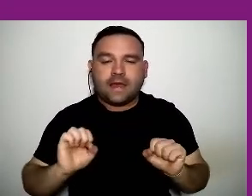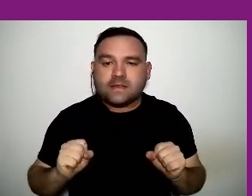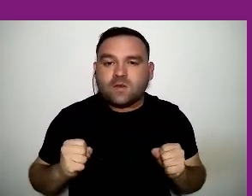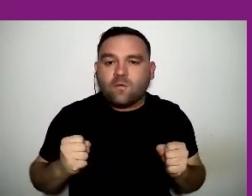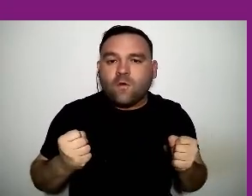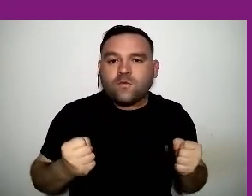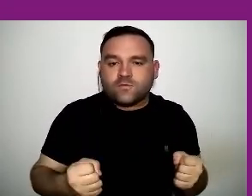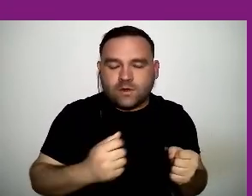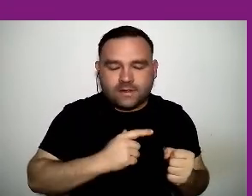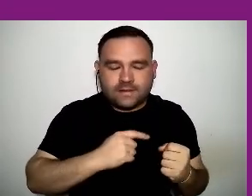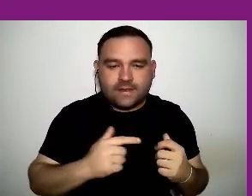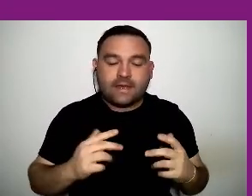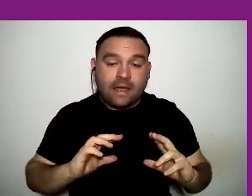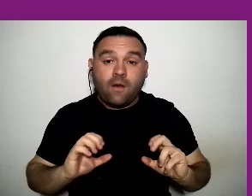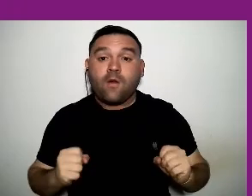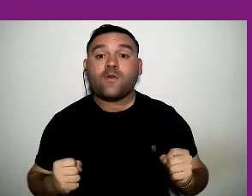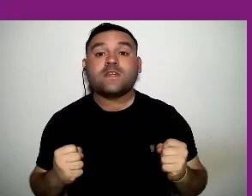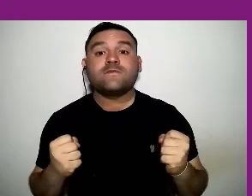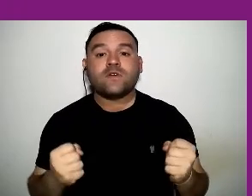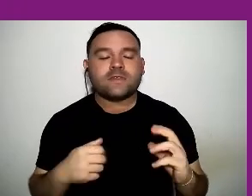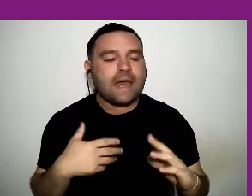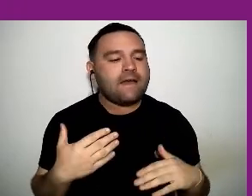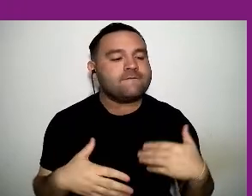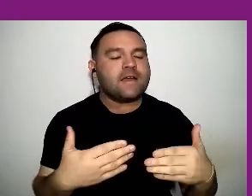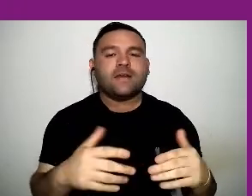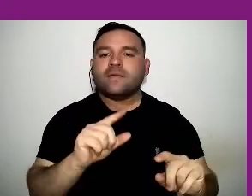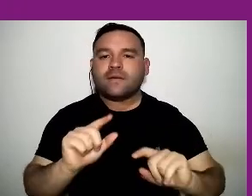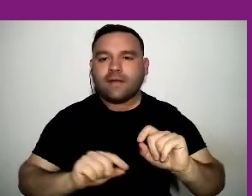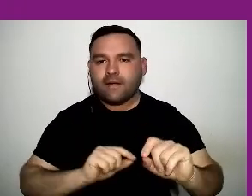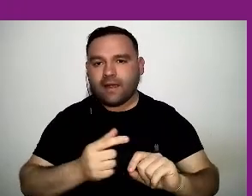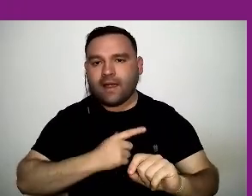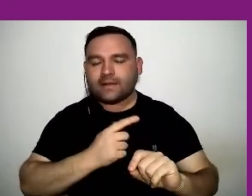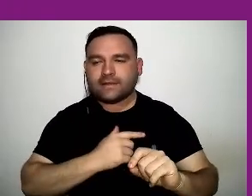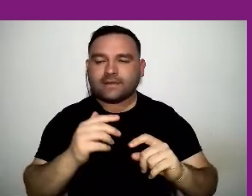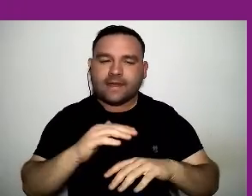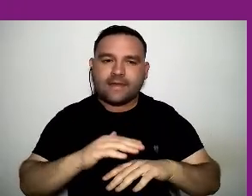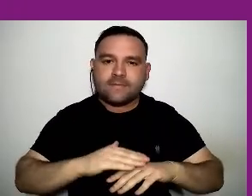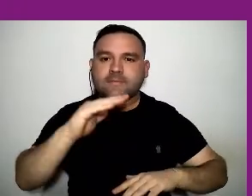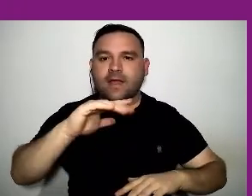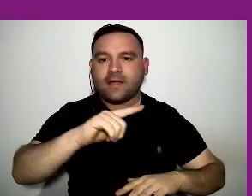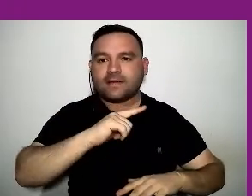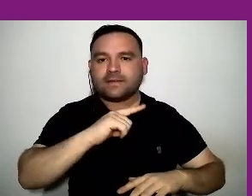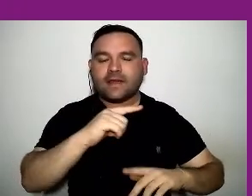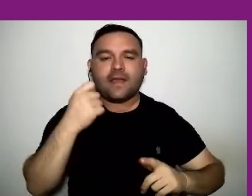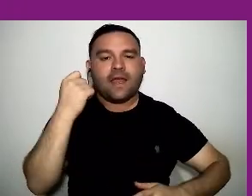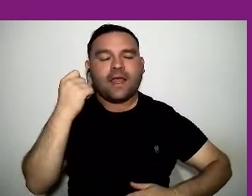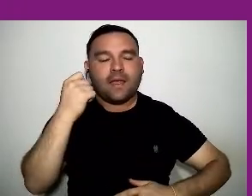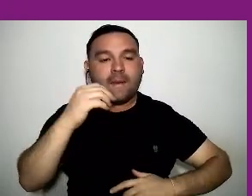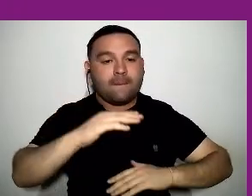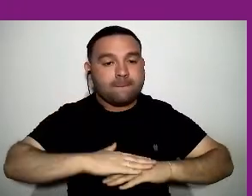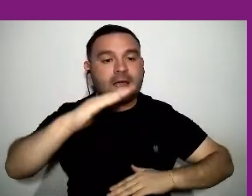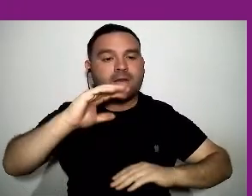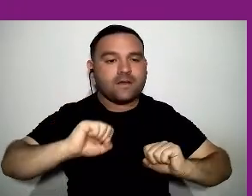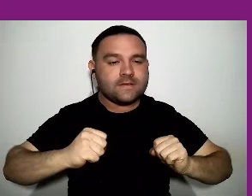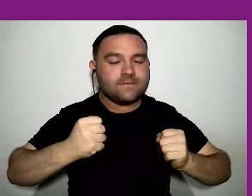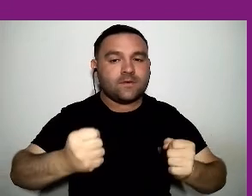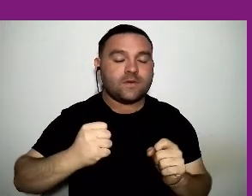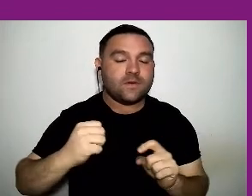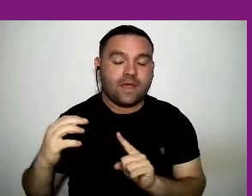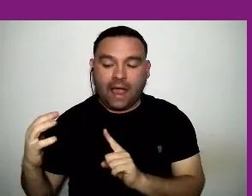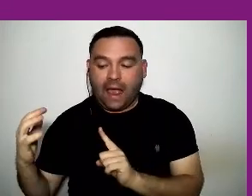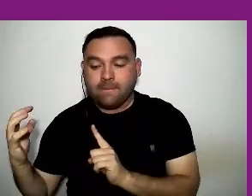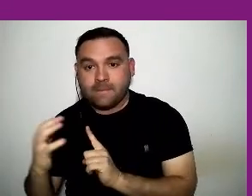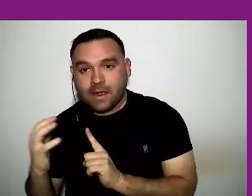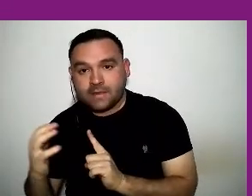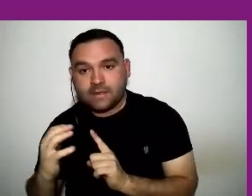esforço, esse esforço vai gerar um volume corrente eventualmente maior, a pressão